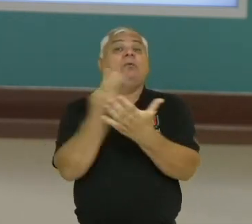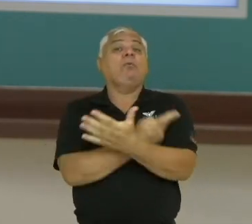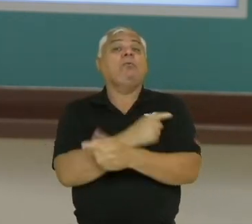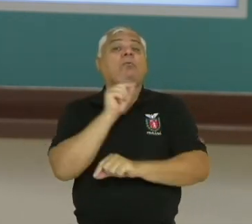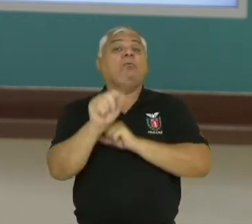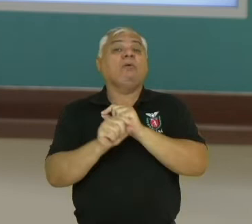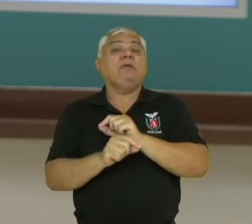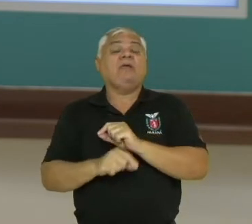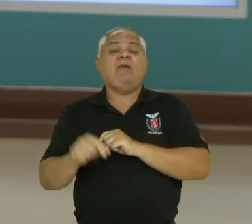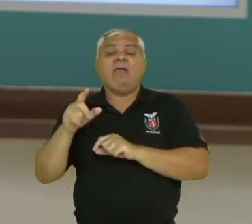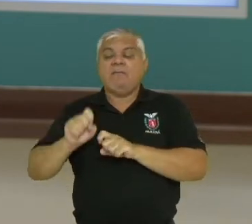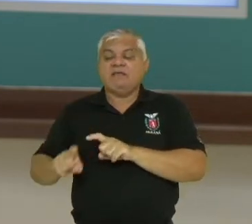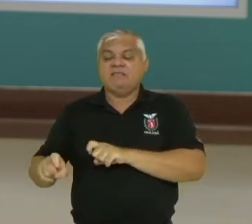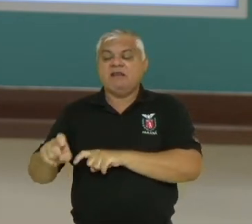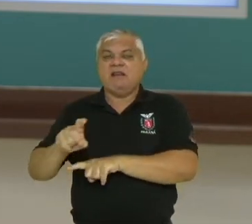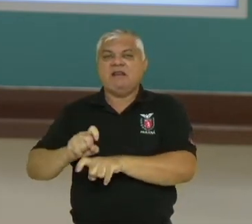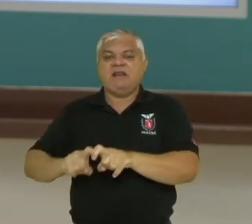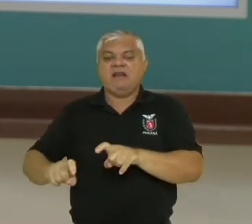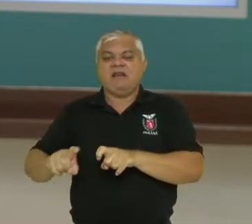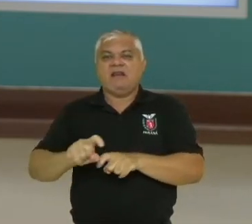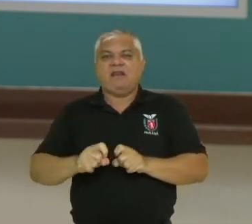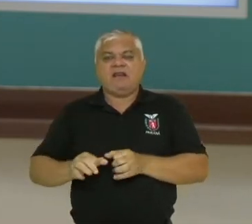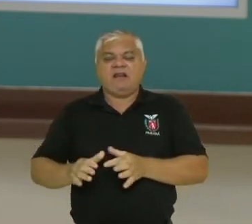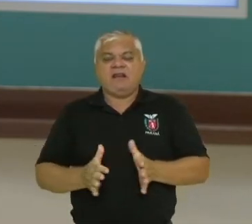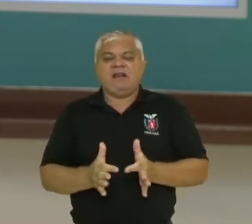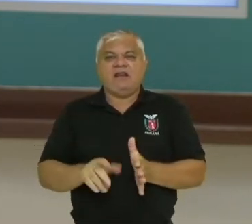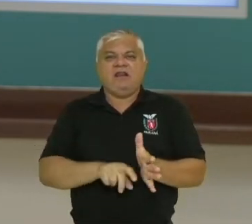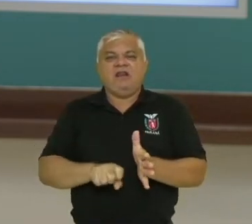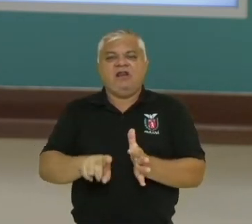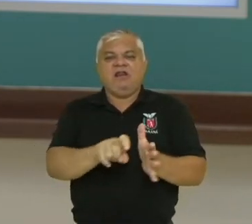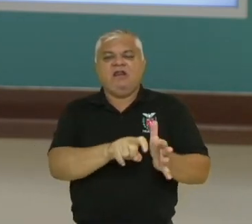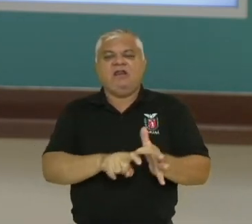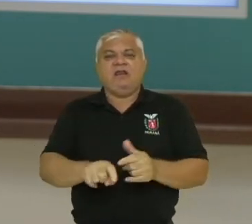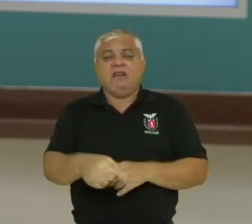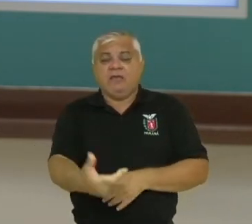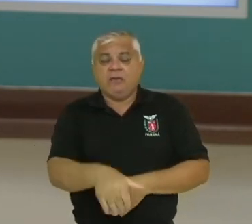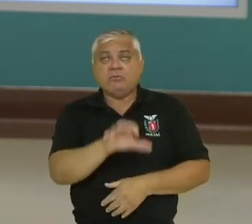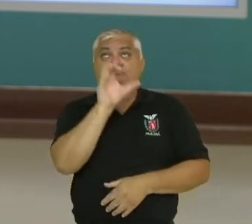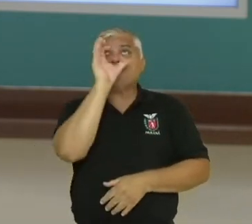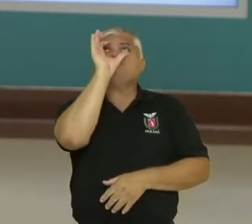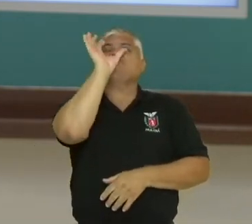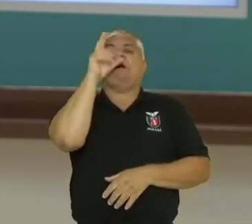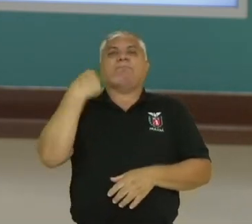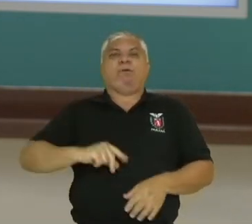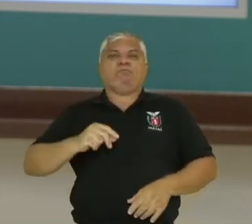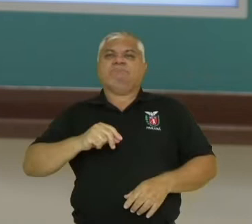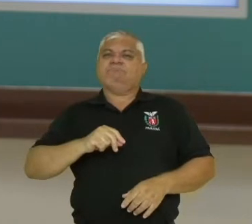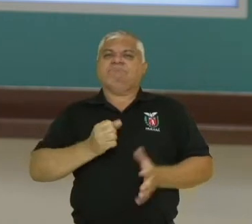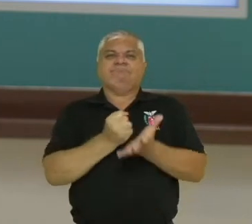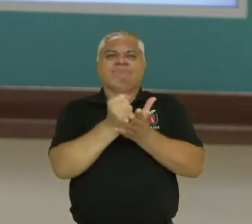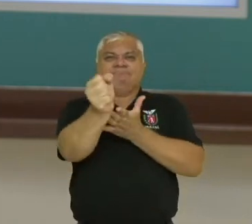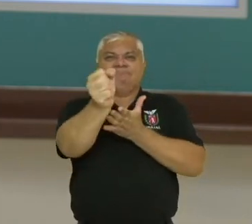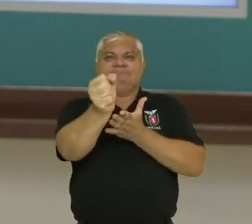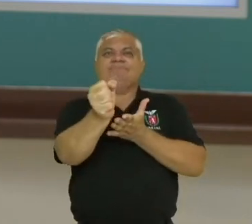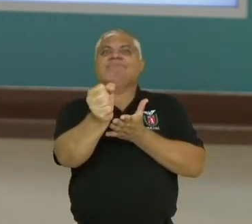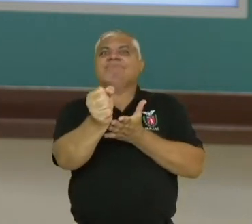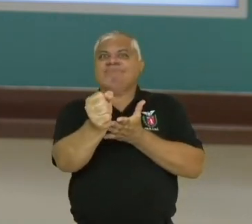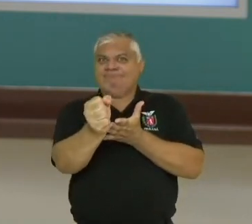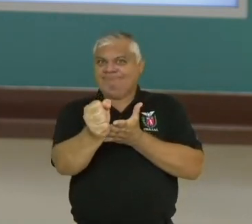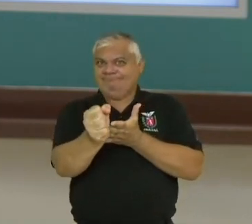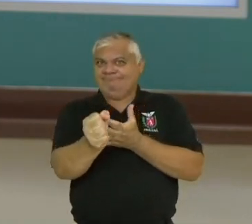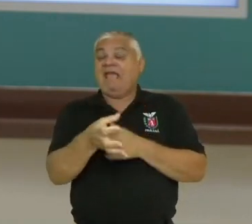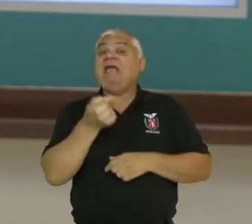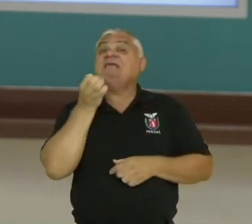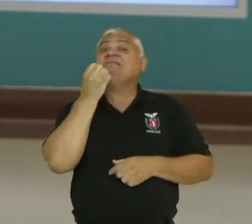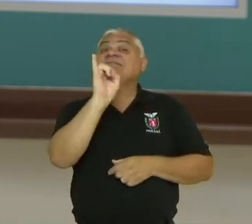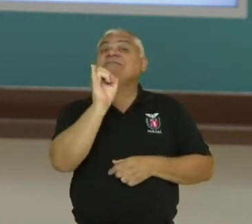entrem em contato com a água. E quando ingerir essa água, você está tomando água com uma bactéria. E se essa água for utilizada para